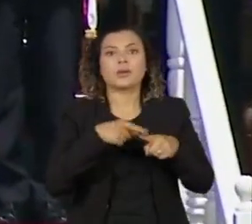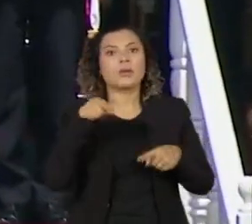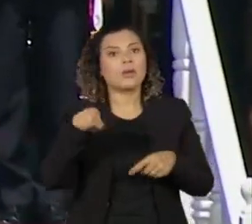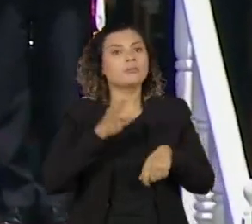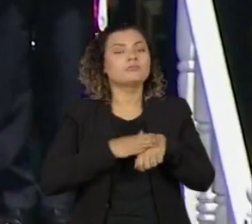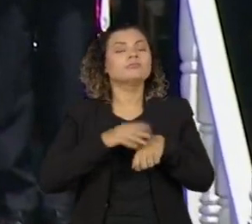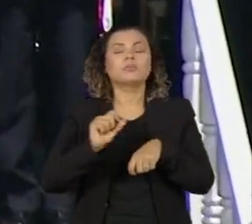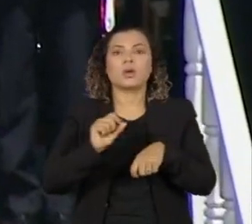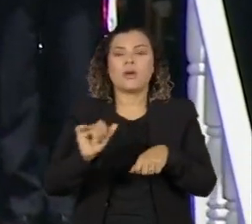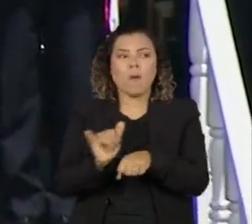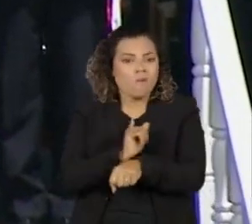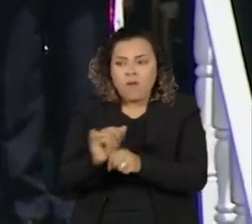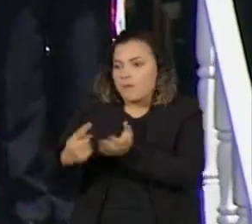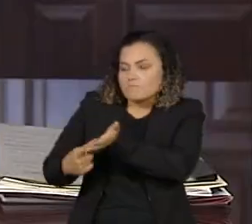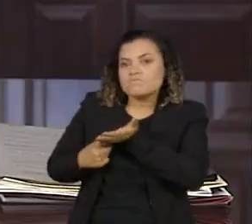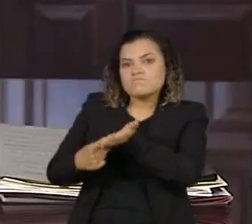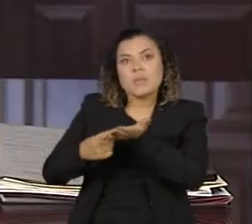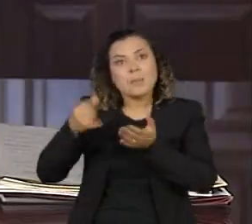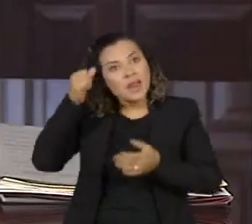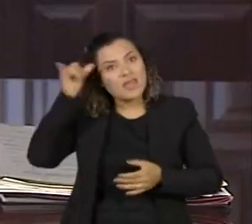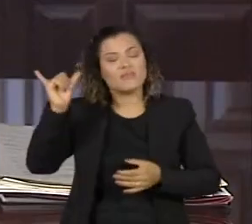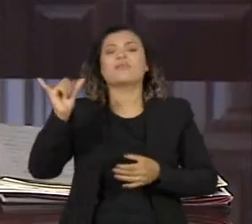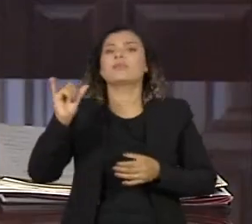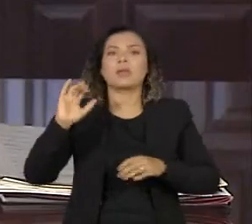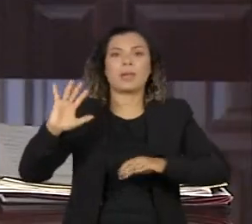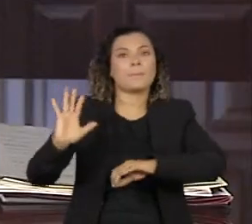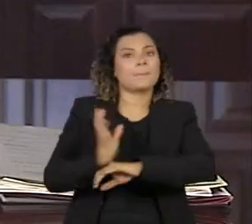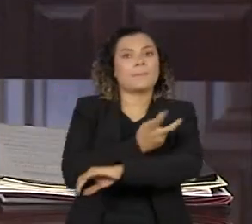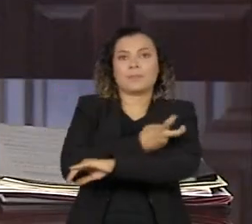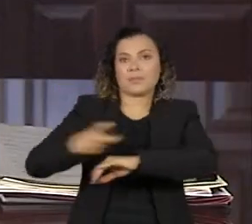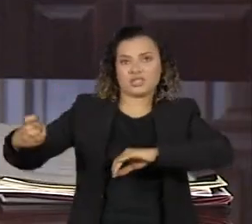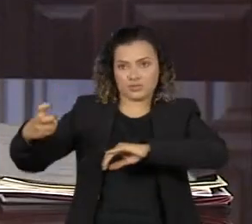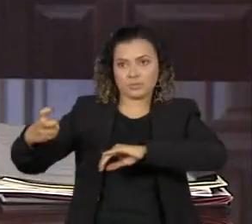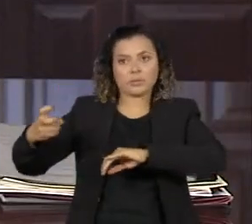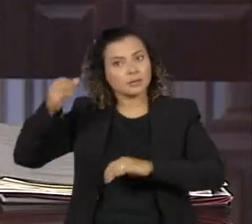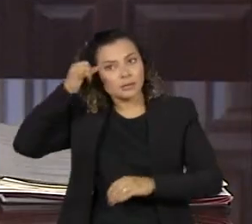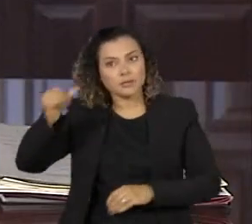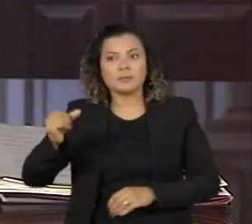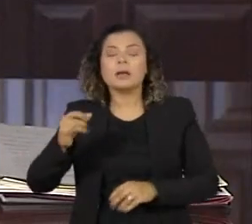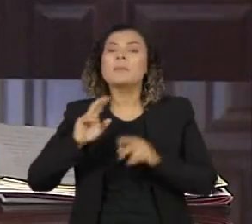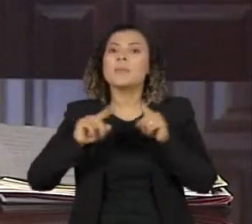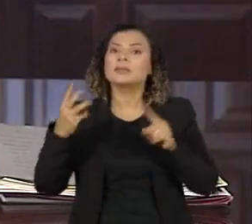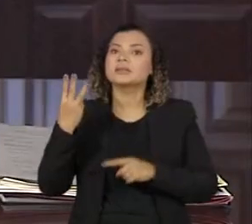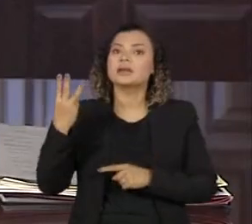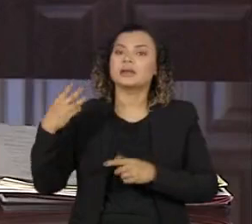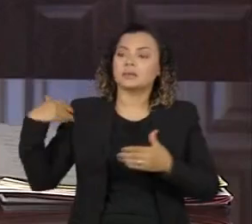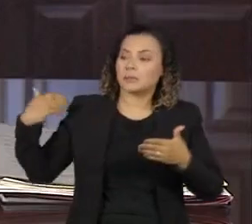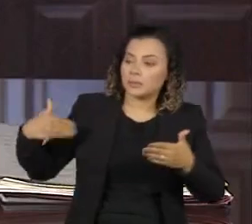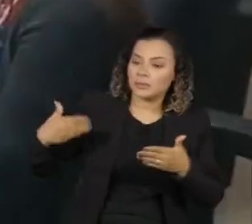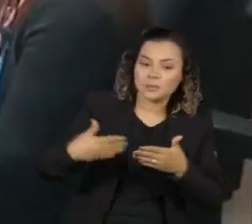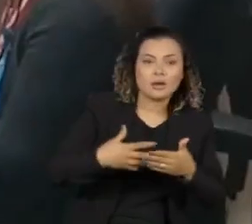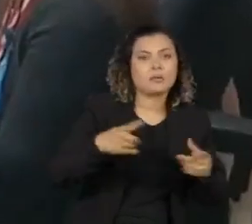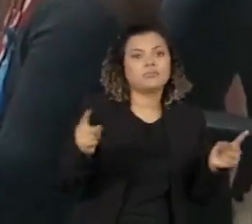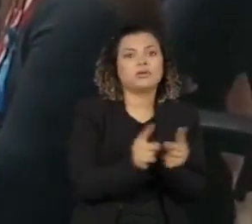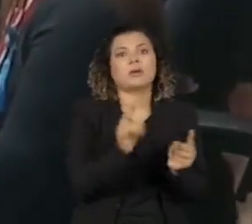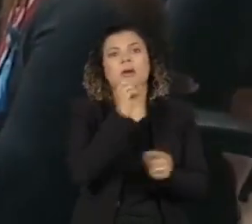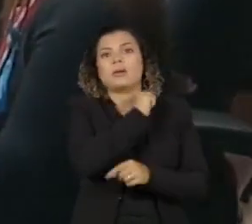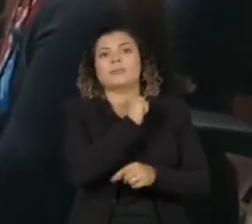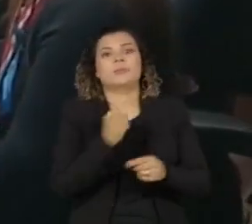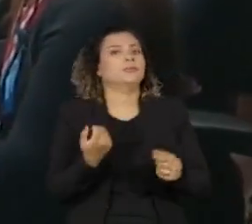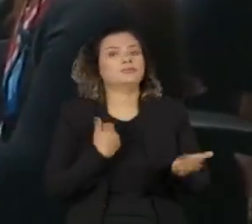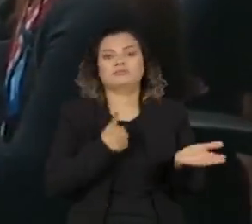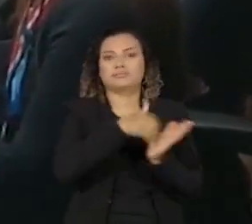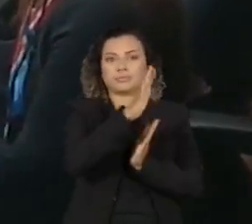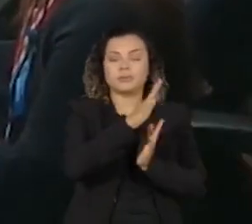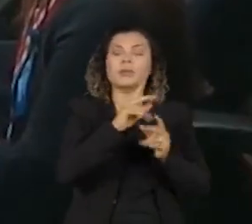exceção numa manobra para evitar um processo de impeachment o terceiro no curto tempo no cargo o